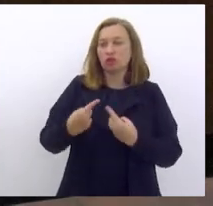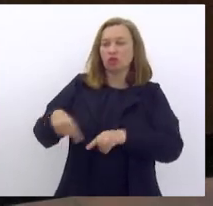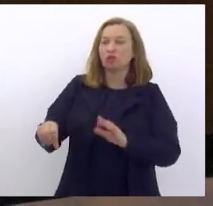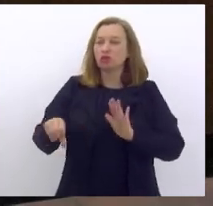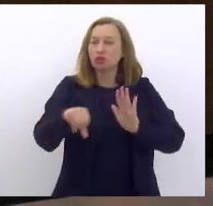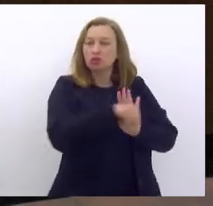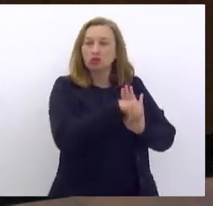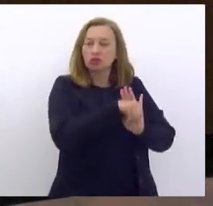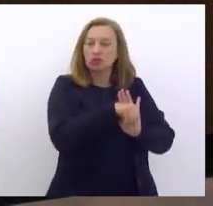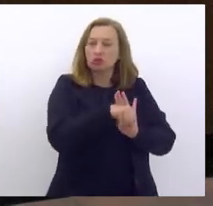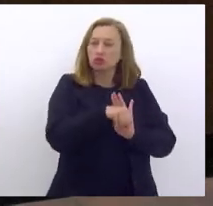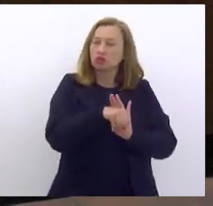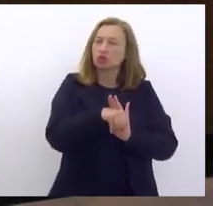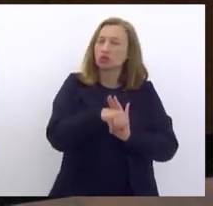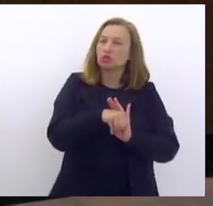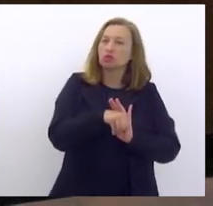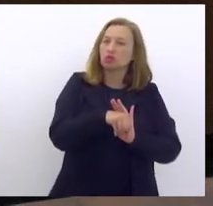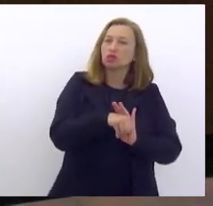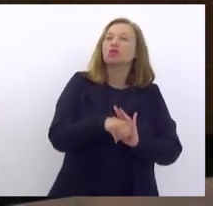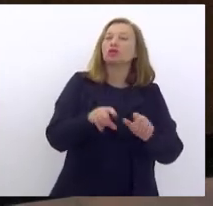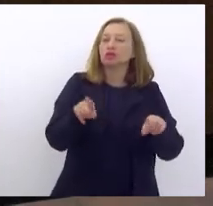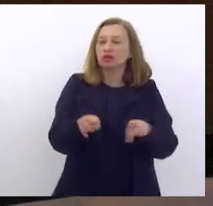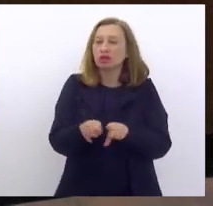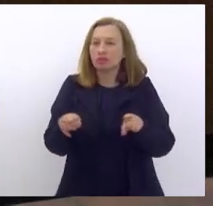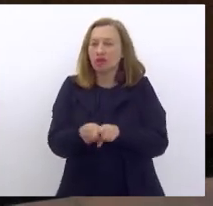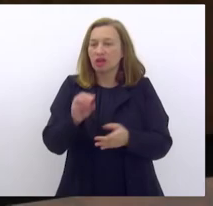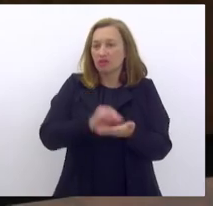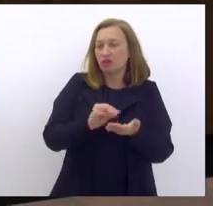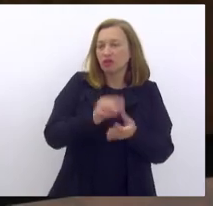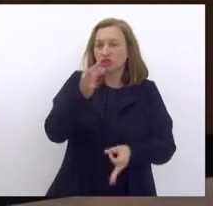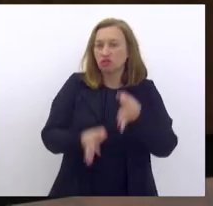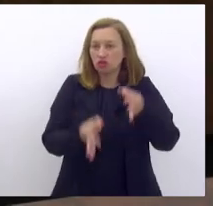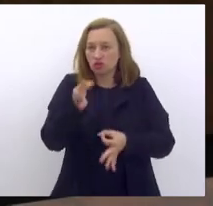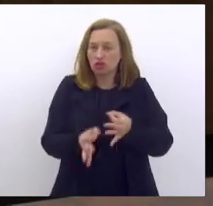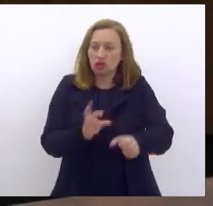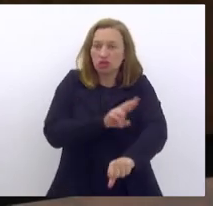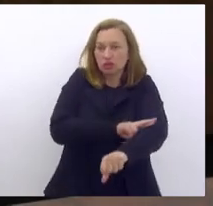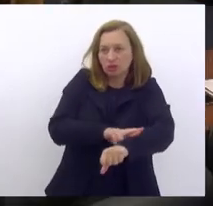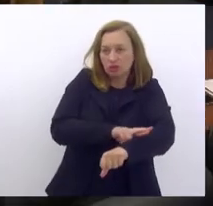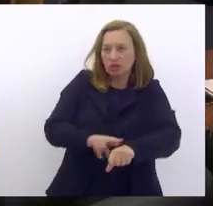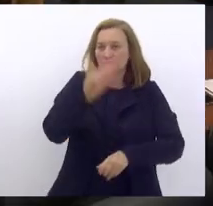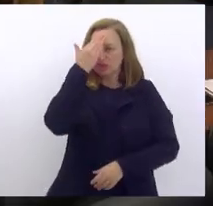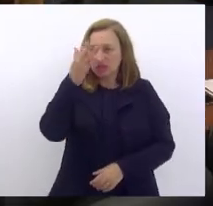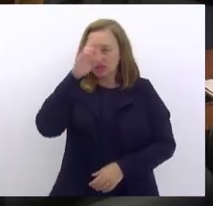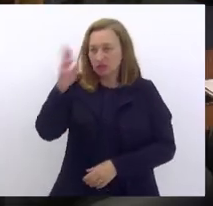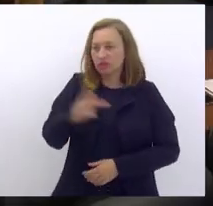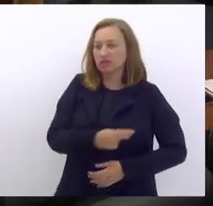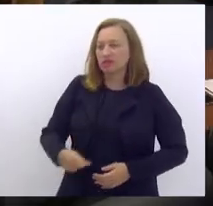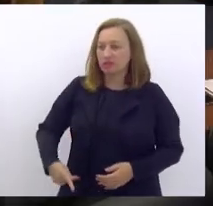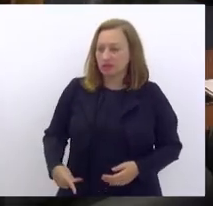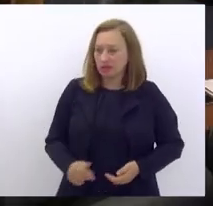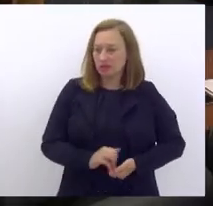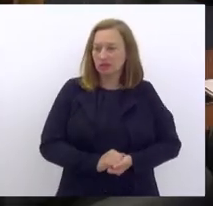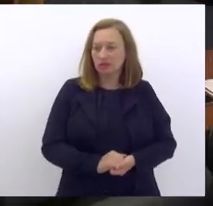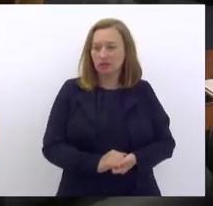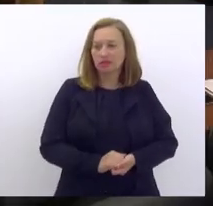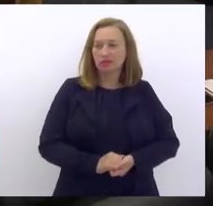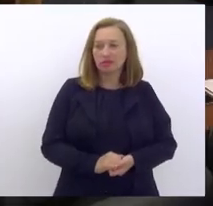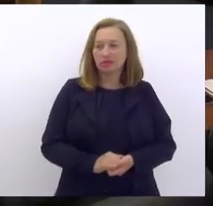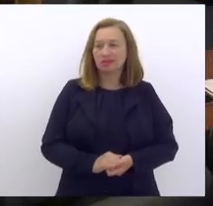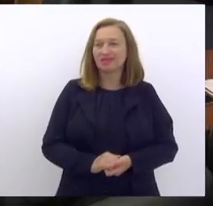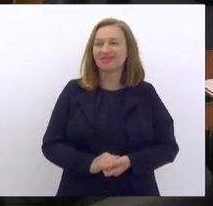a insegurança e também a injustiça e o racismo. Obrigado, presidente. Está aberta a